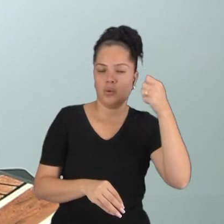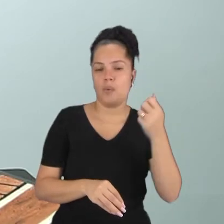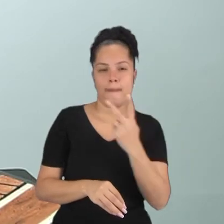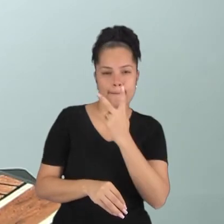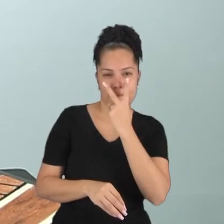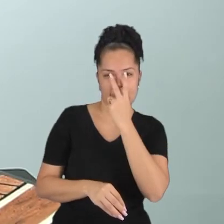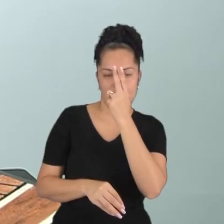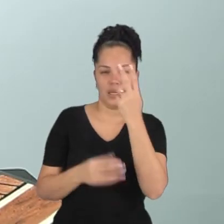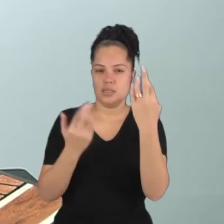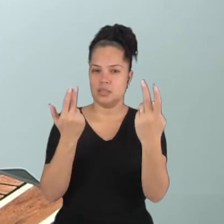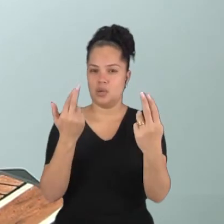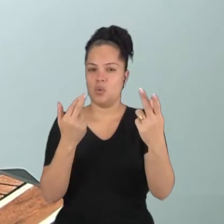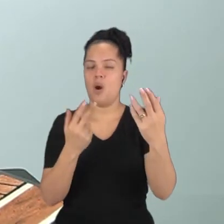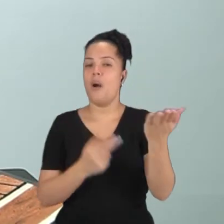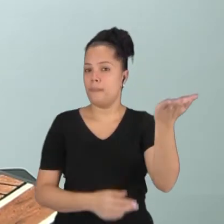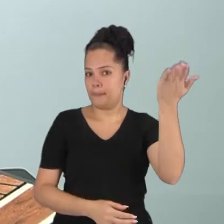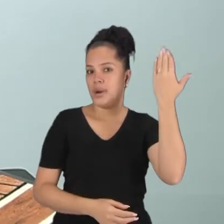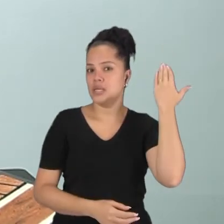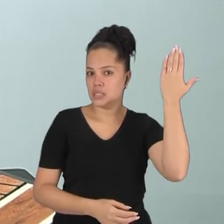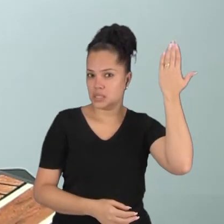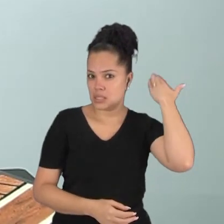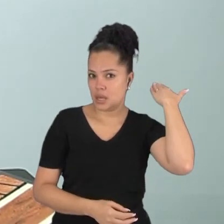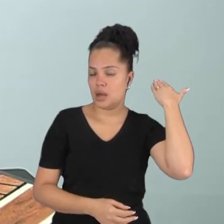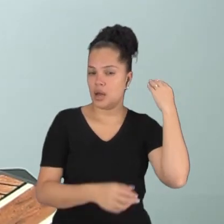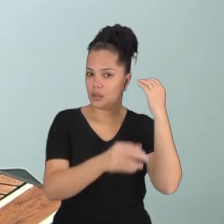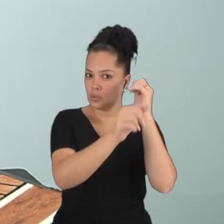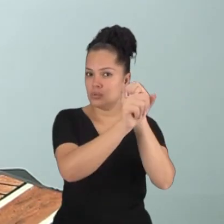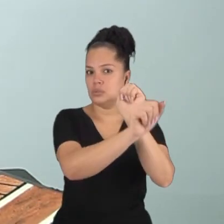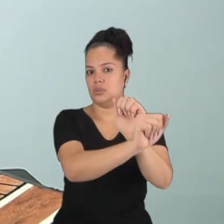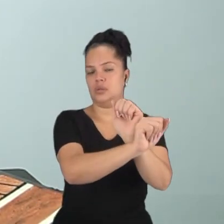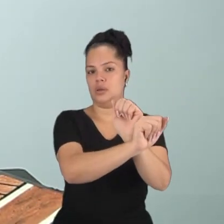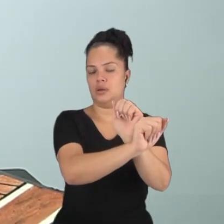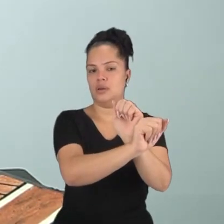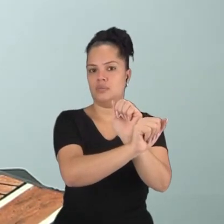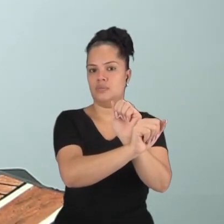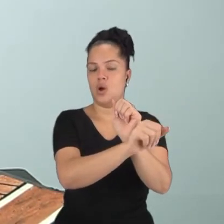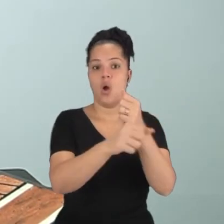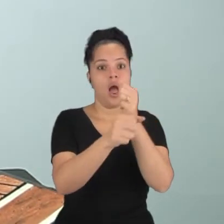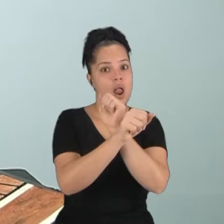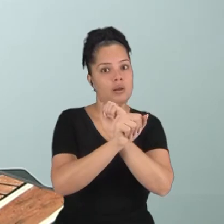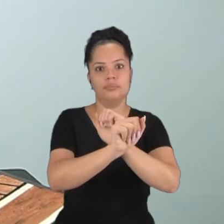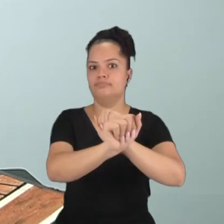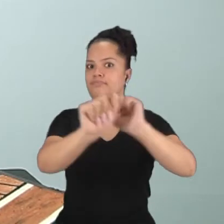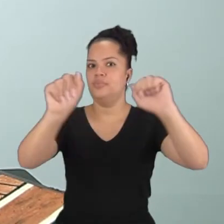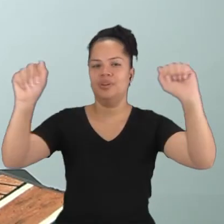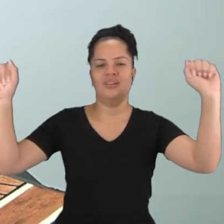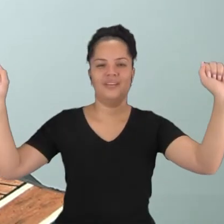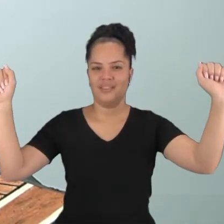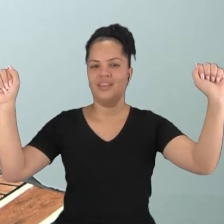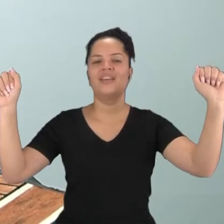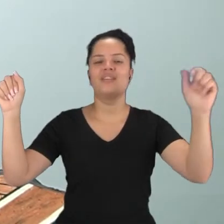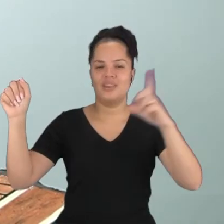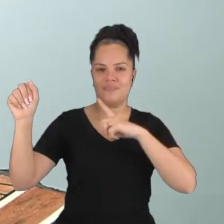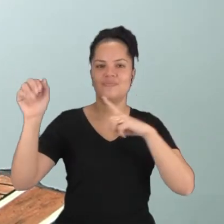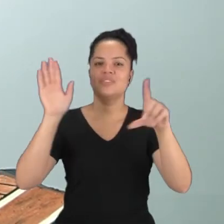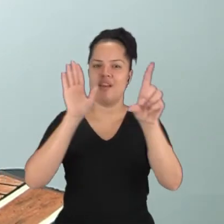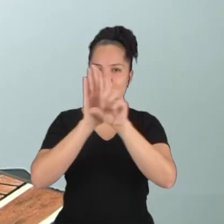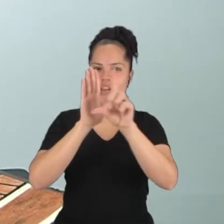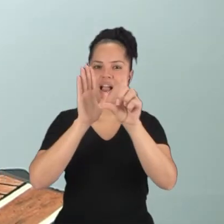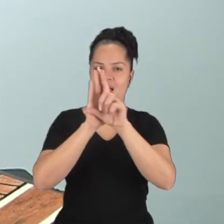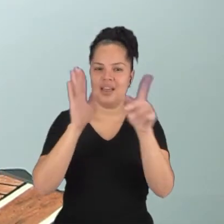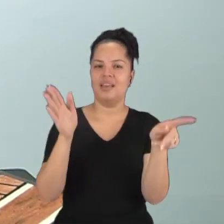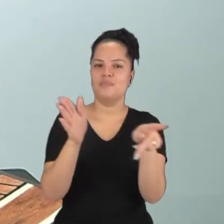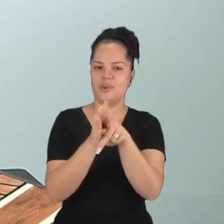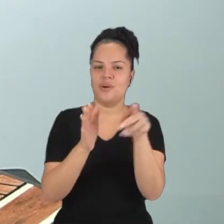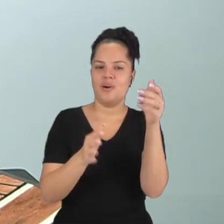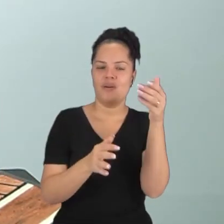no passado, que ele foi escravo, mas ele se libertou, né, através da Lei Áurea, né, a